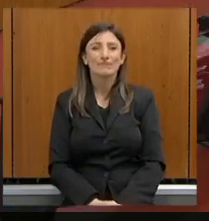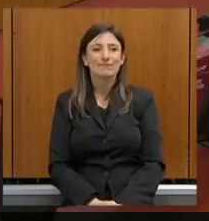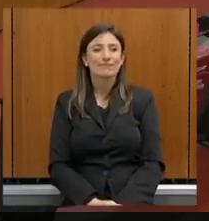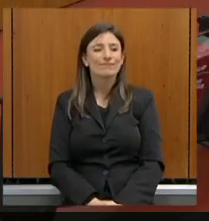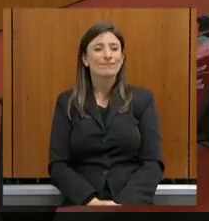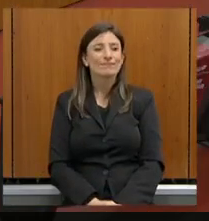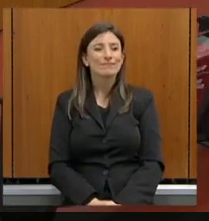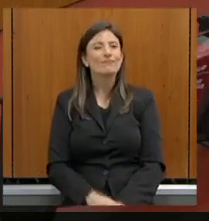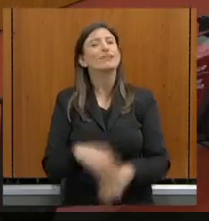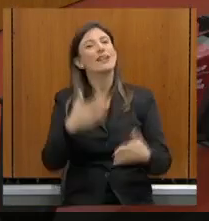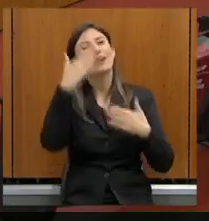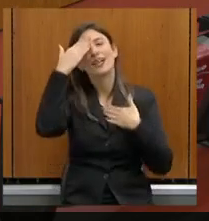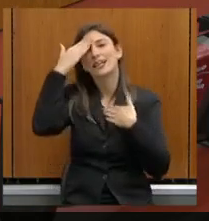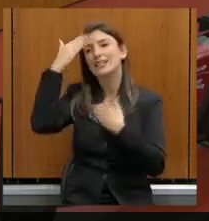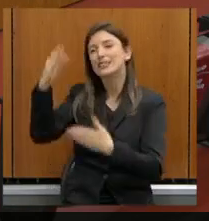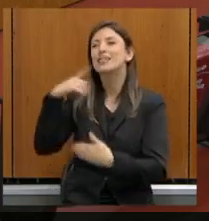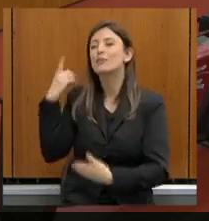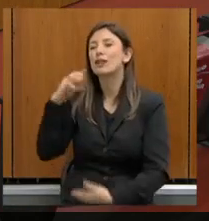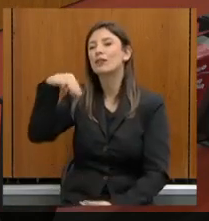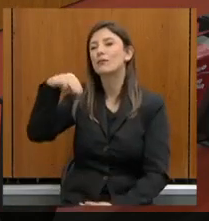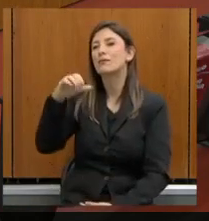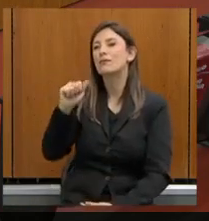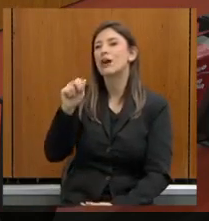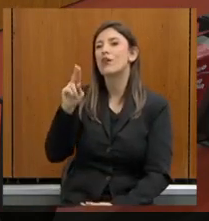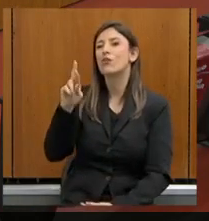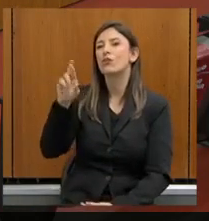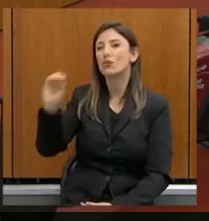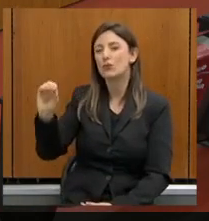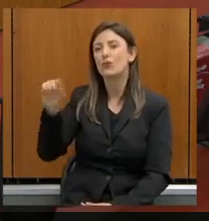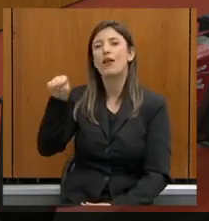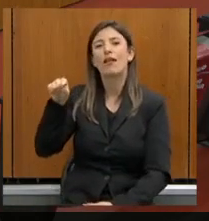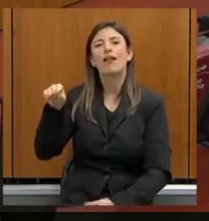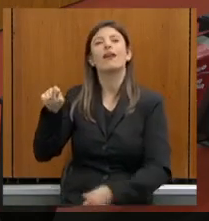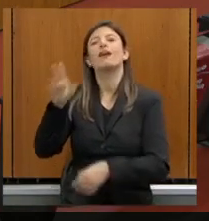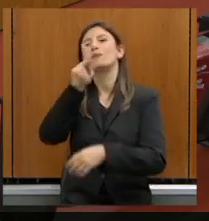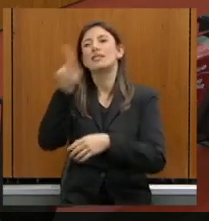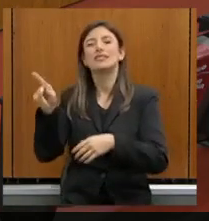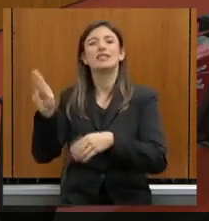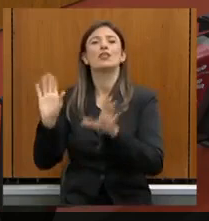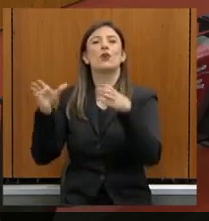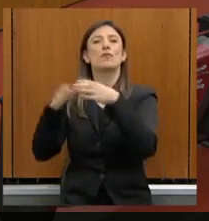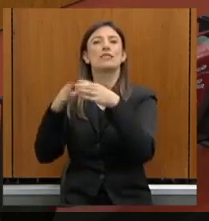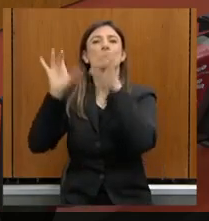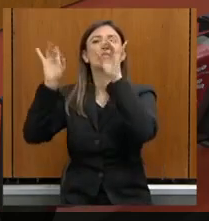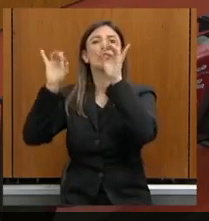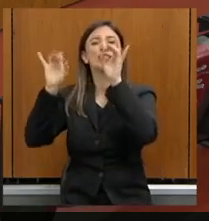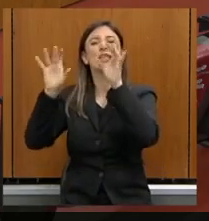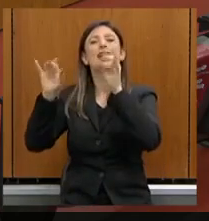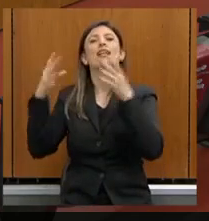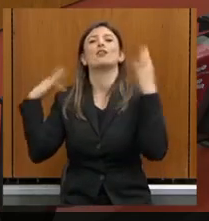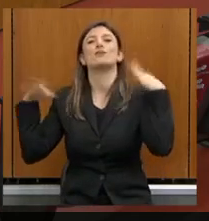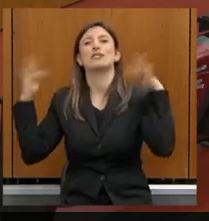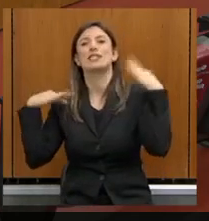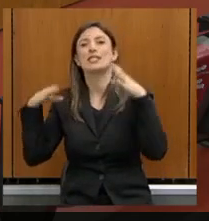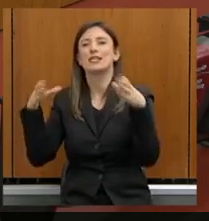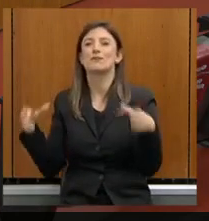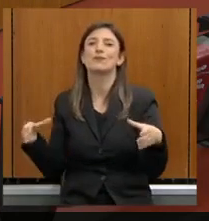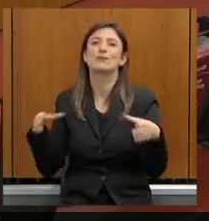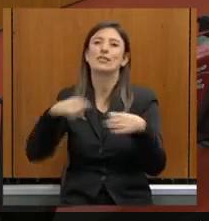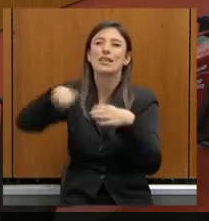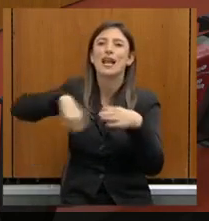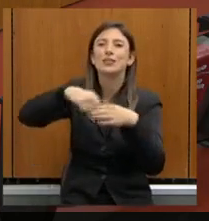Agradecemos, deputado Mauro Tramonte, presidente da nossa Comissão Astroordinária de Turismo e Gastronomia, muito ativo e